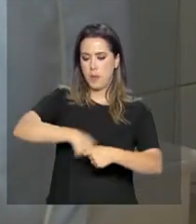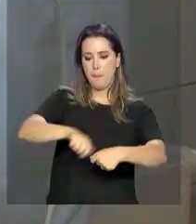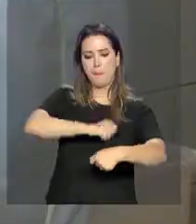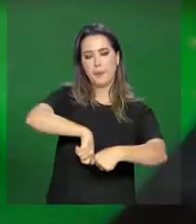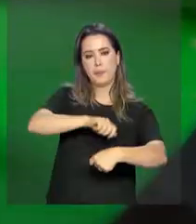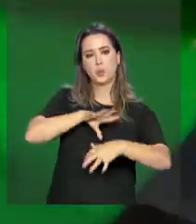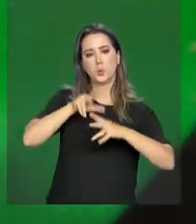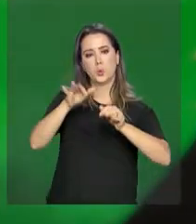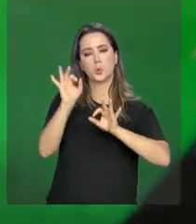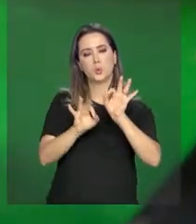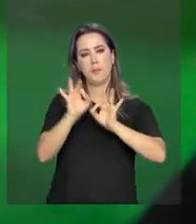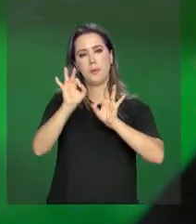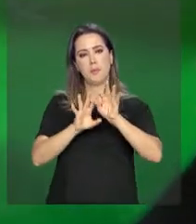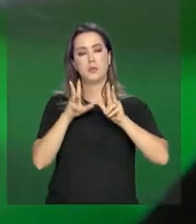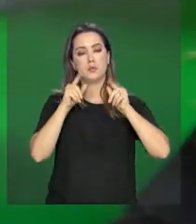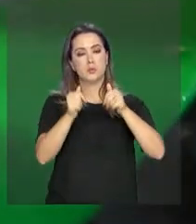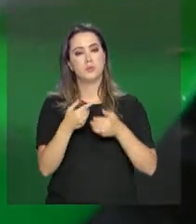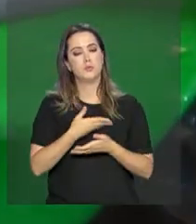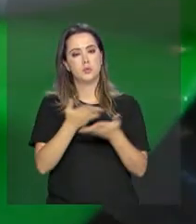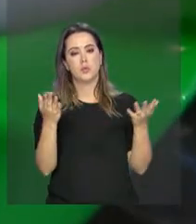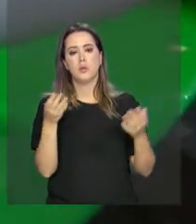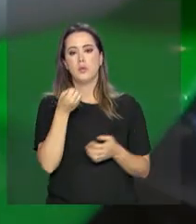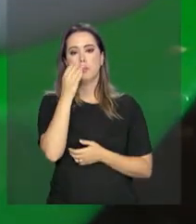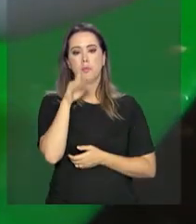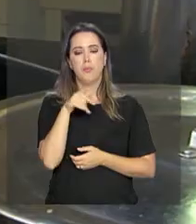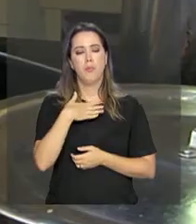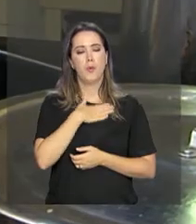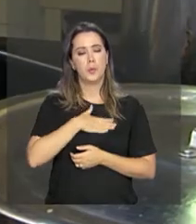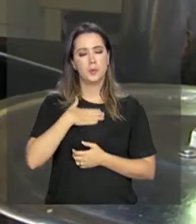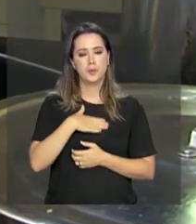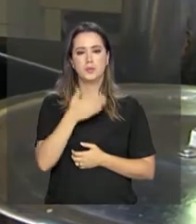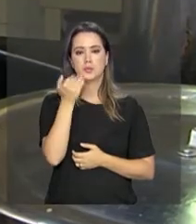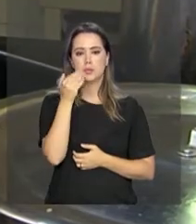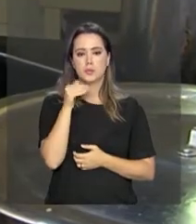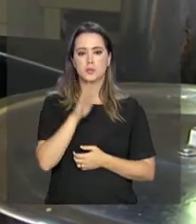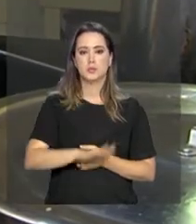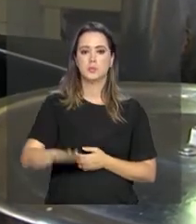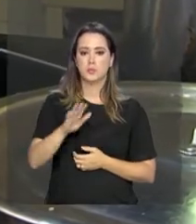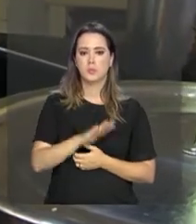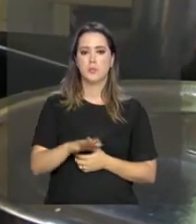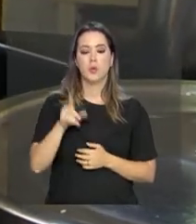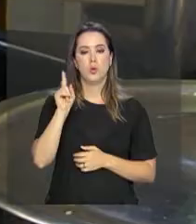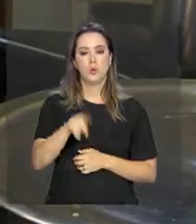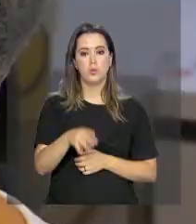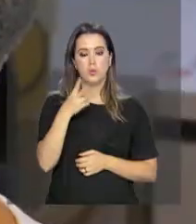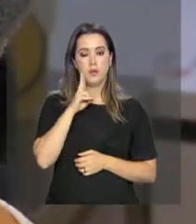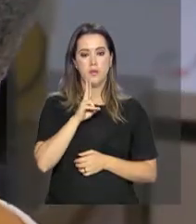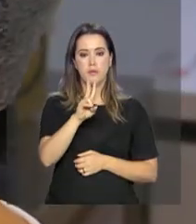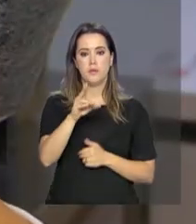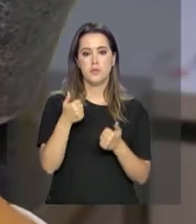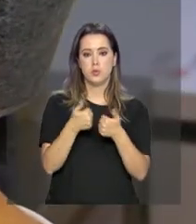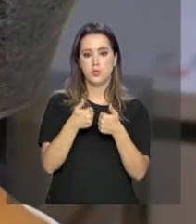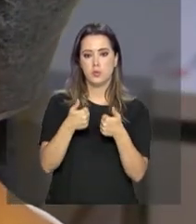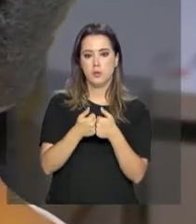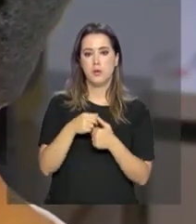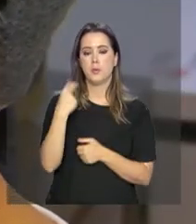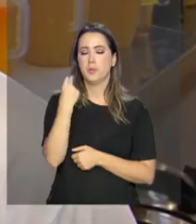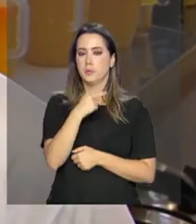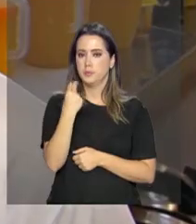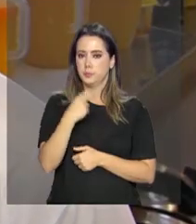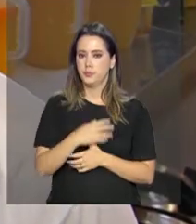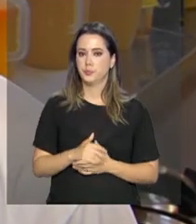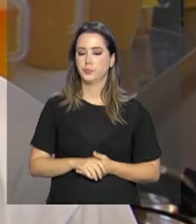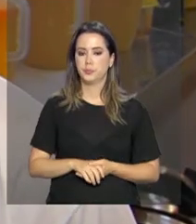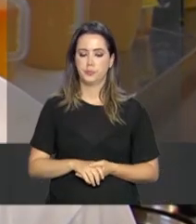preparar as verduras e legumes para que fiquem atrativas no paladar da criançada. Tudo é acompanhado por uma nutricionista. A